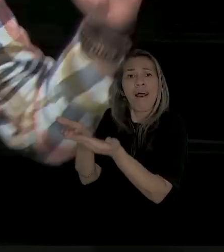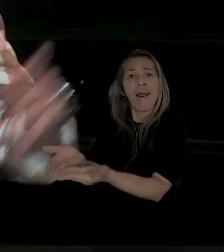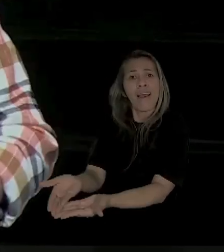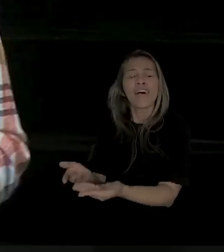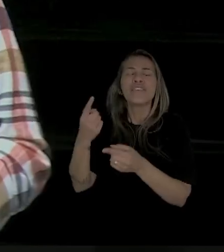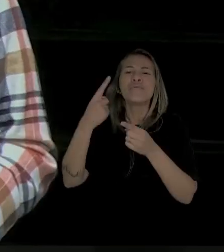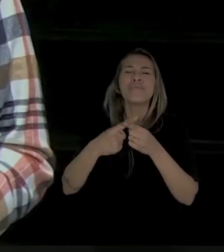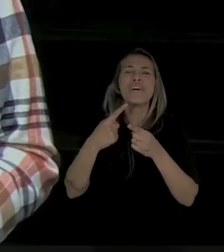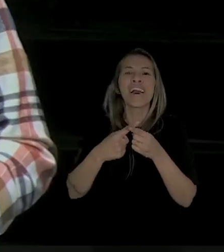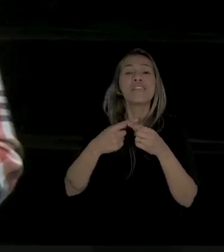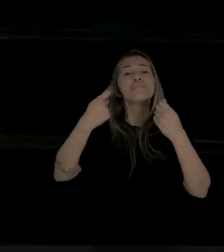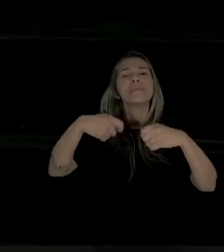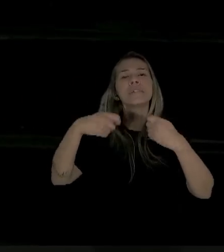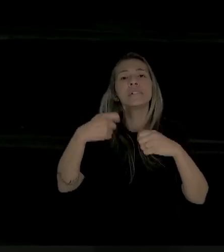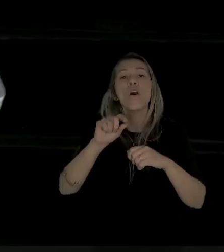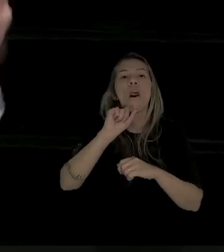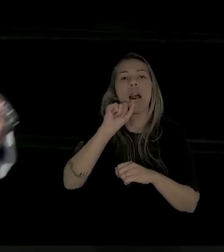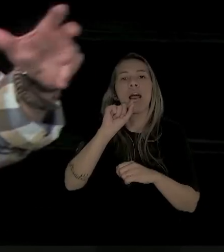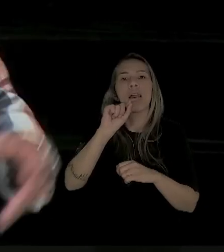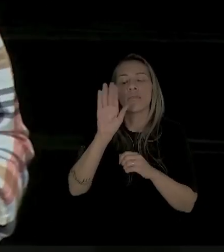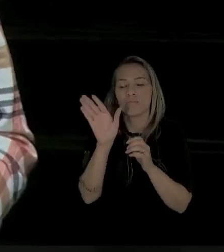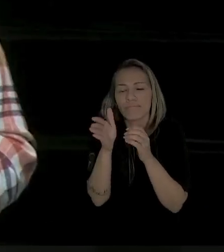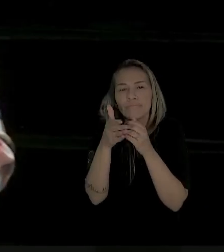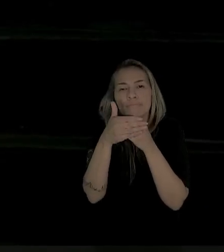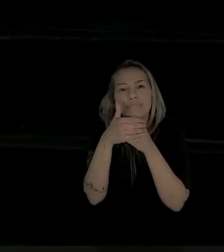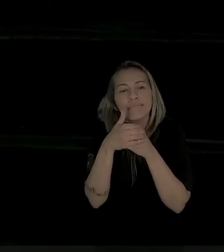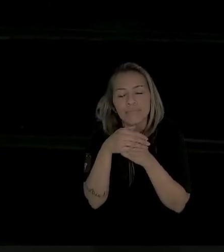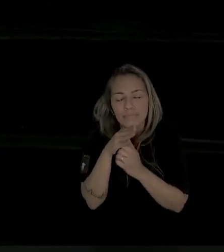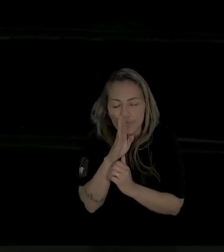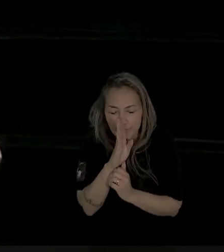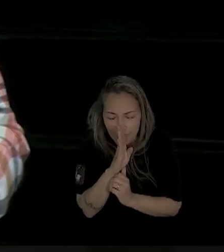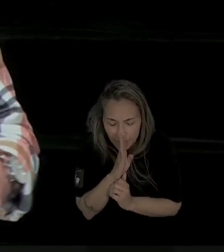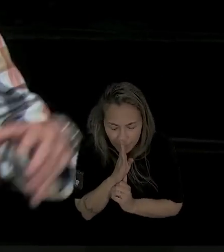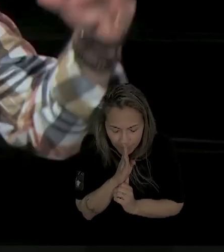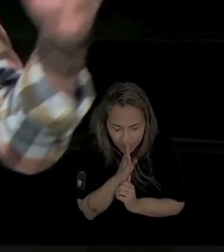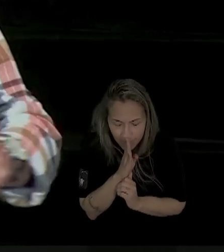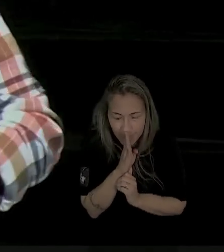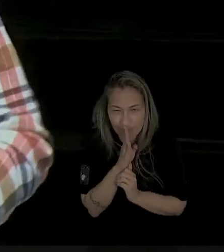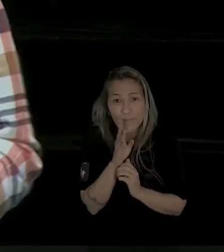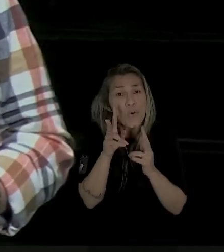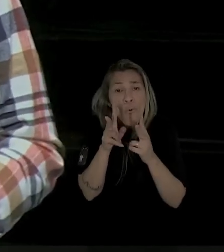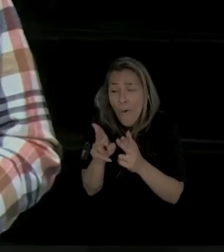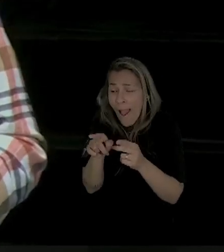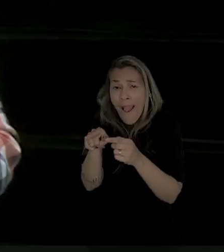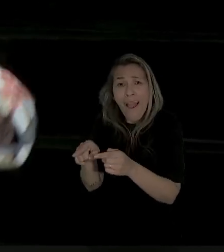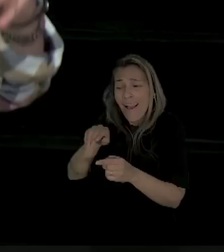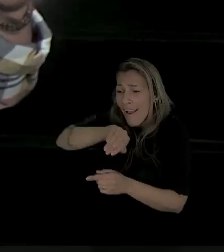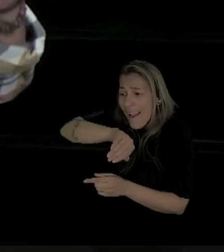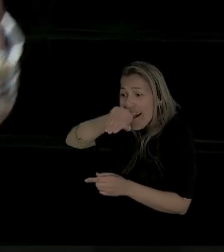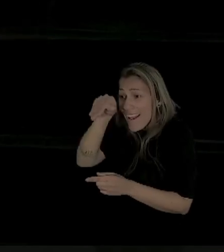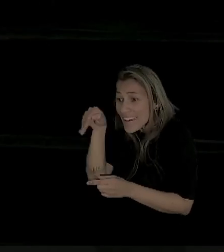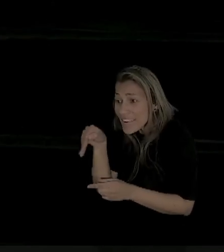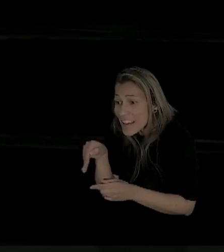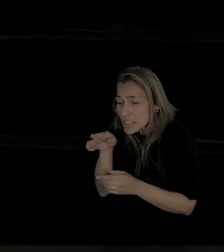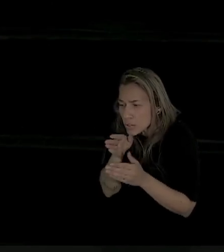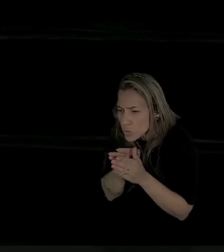provar na caverna, para que a gente aprenda com as nossas frustrações. Tem